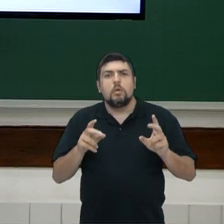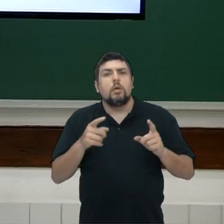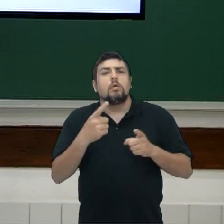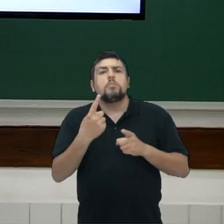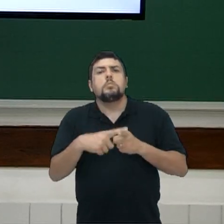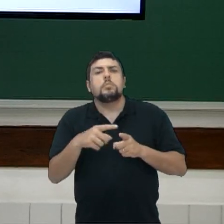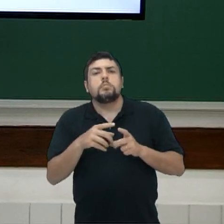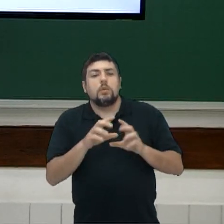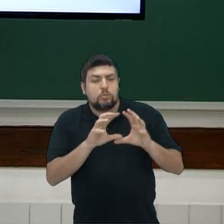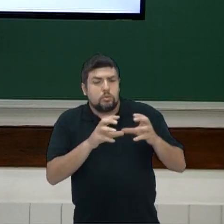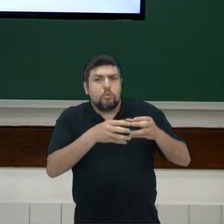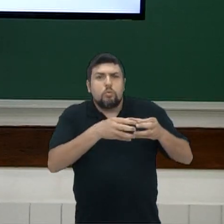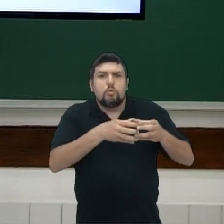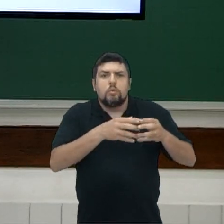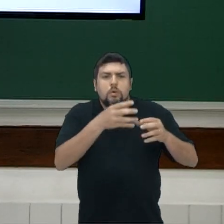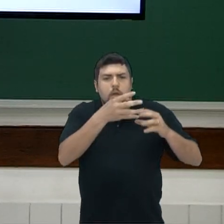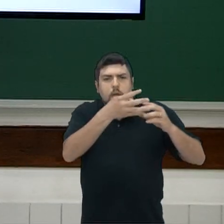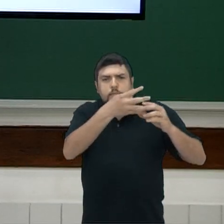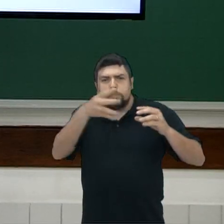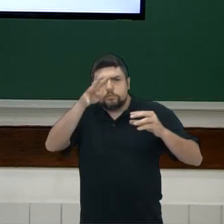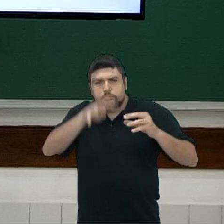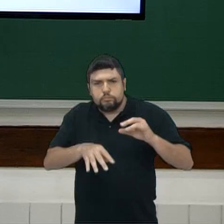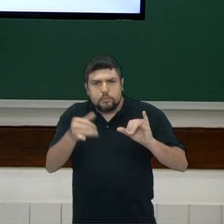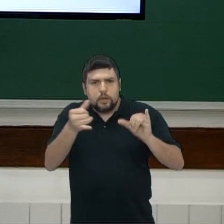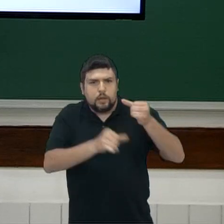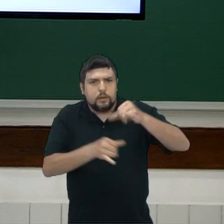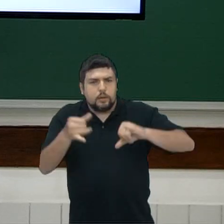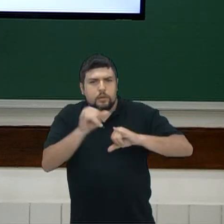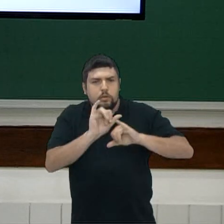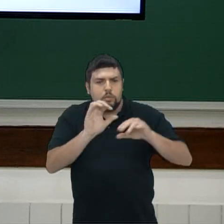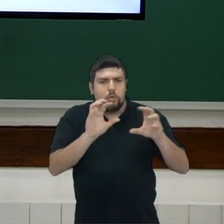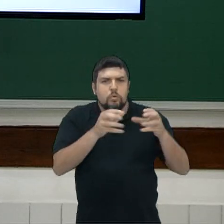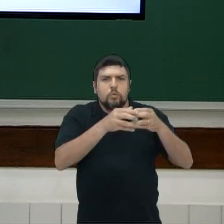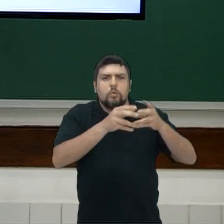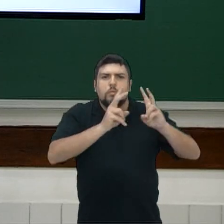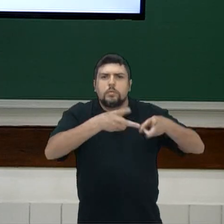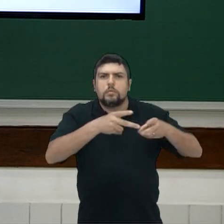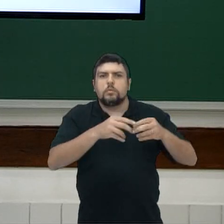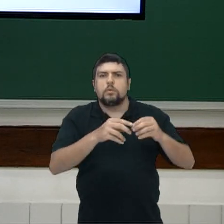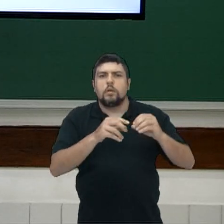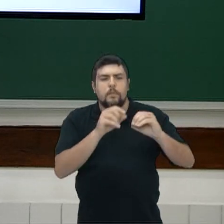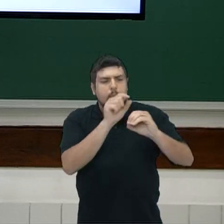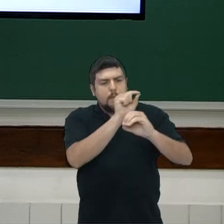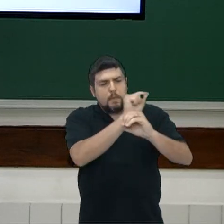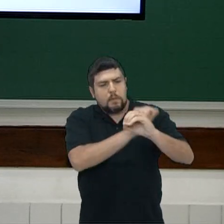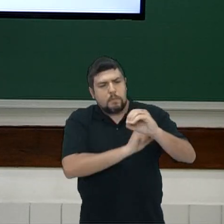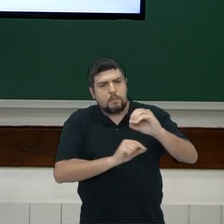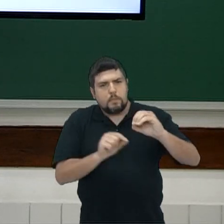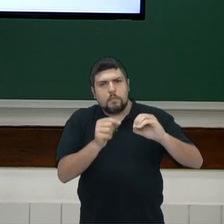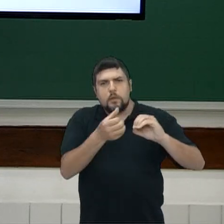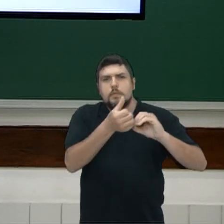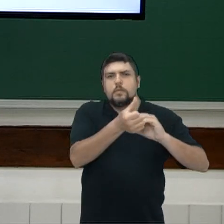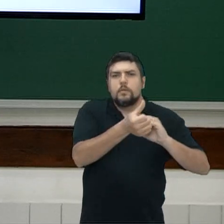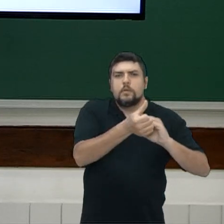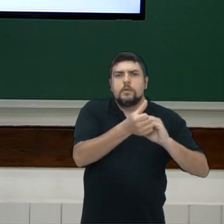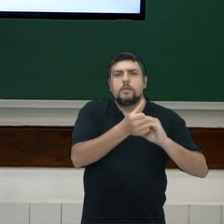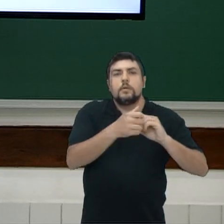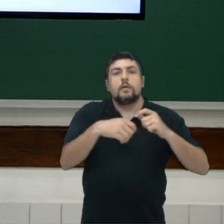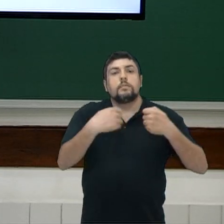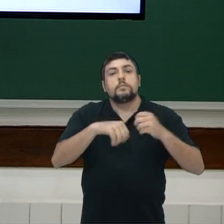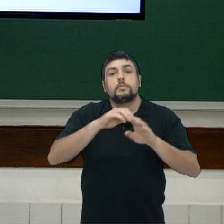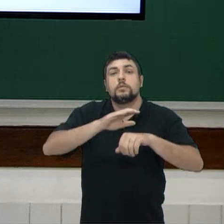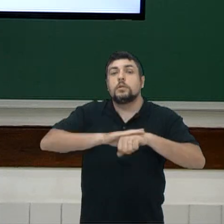grupo da tabela periódica. Portanto, ambos possuem 6 elétrons e precisam de mais 2